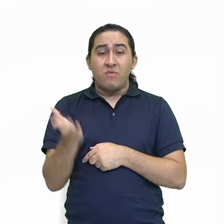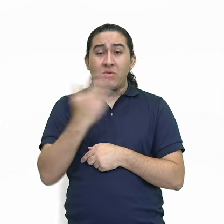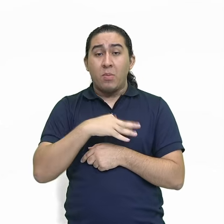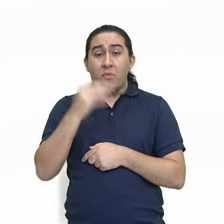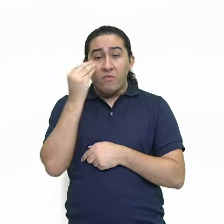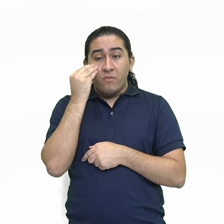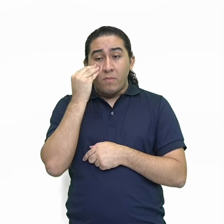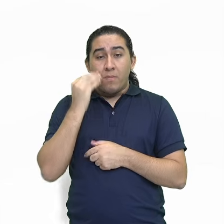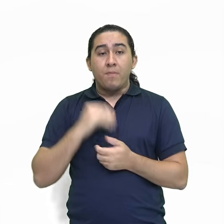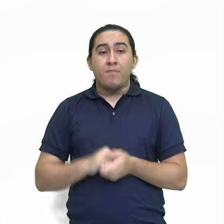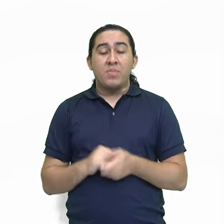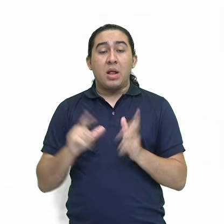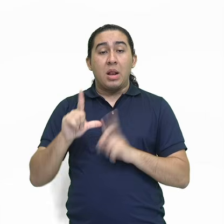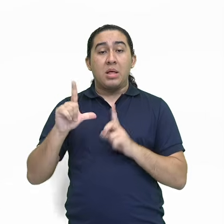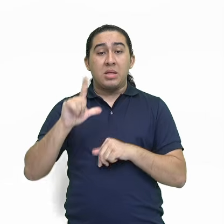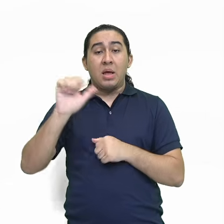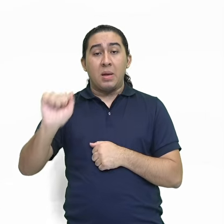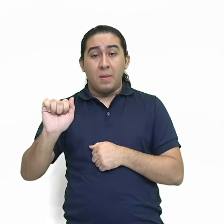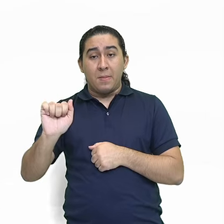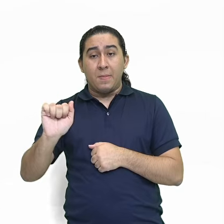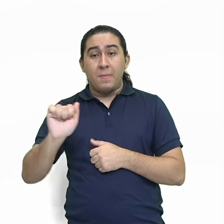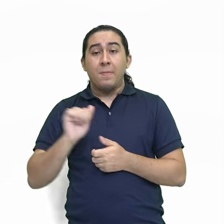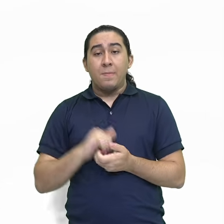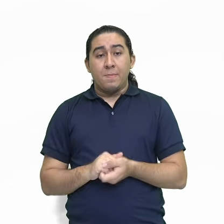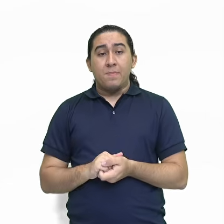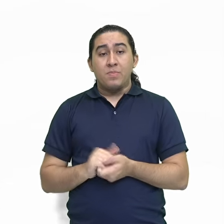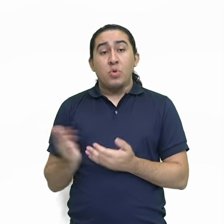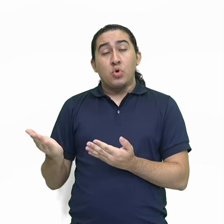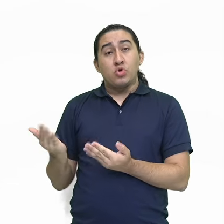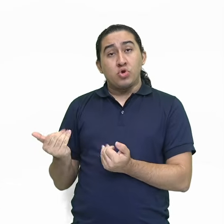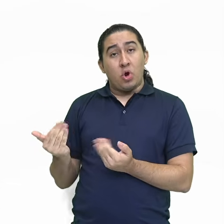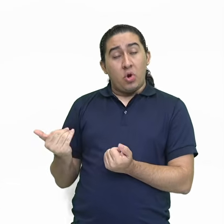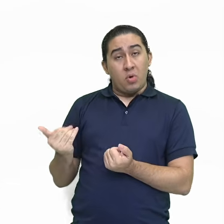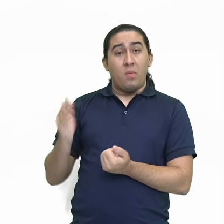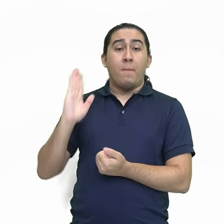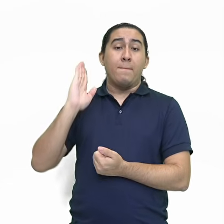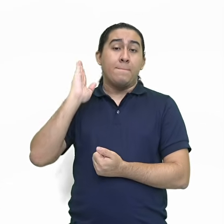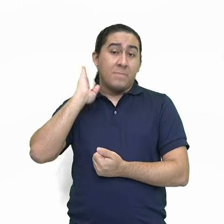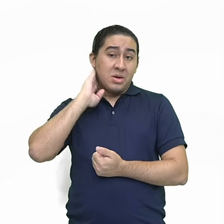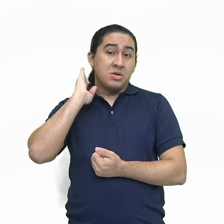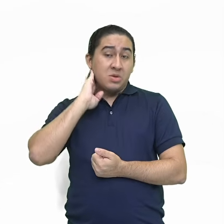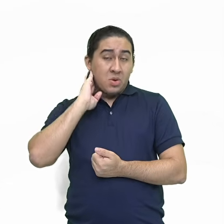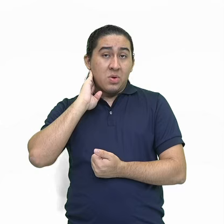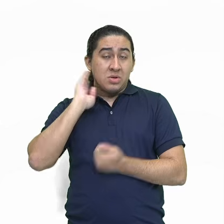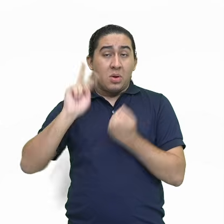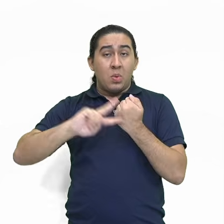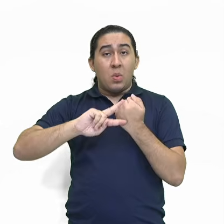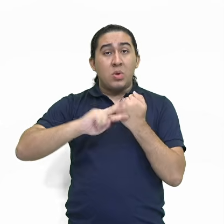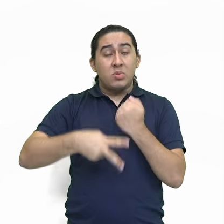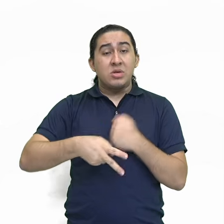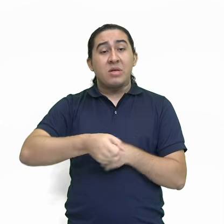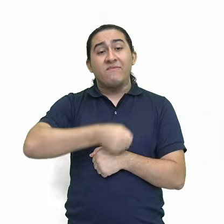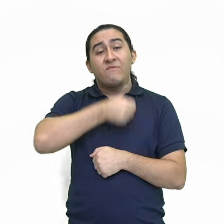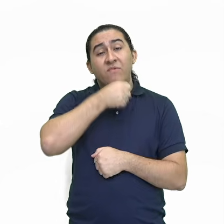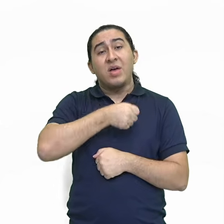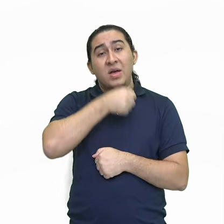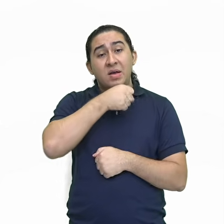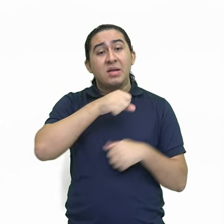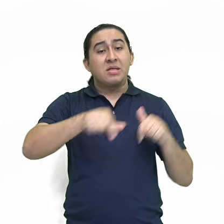lá. A mocidade que é preguiçosa resulta em velhice que